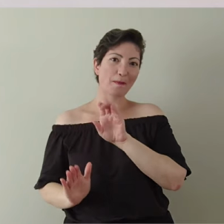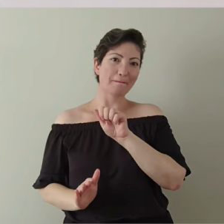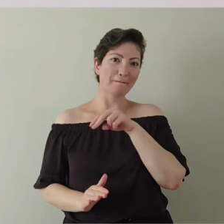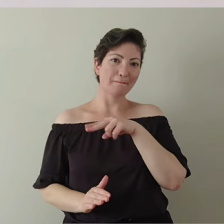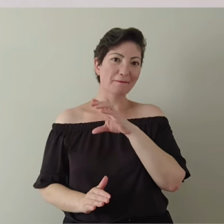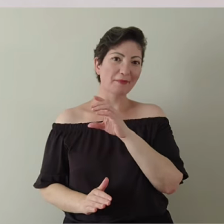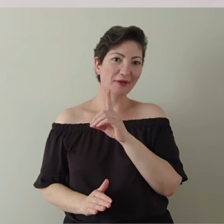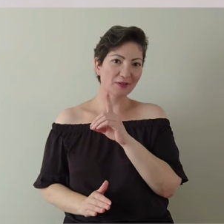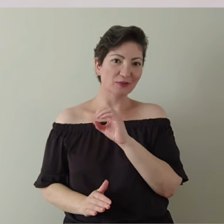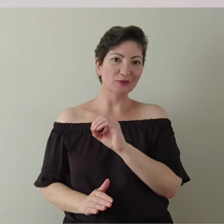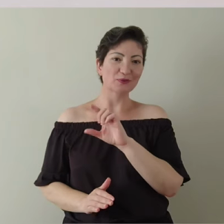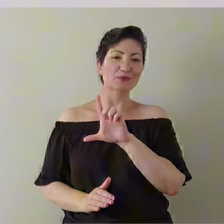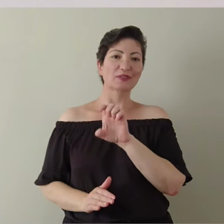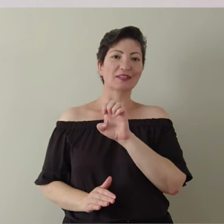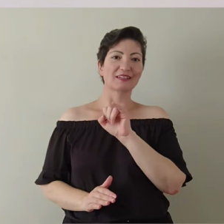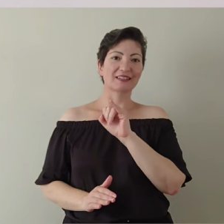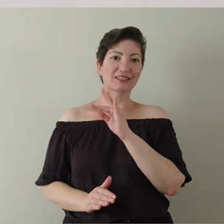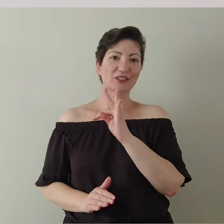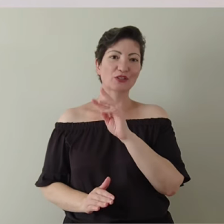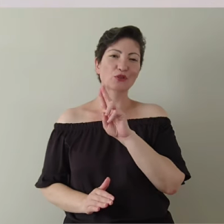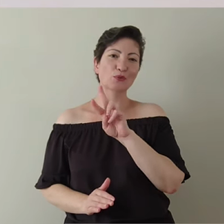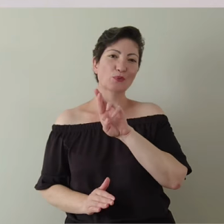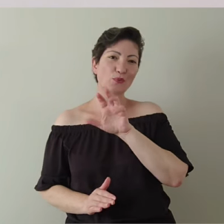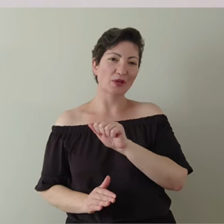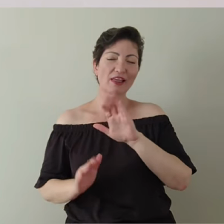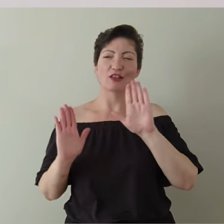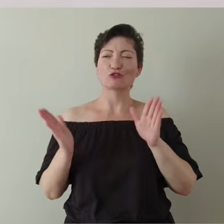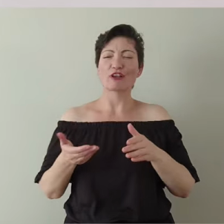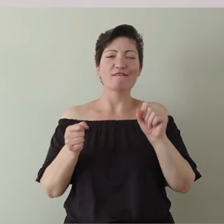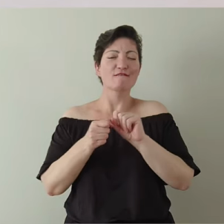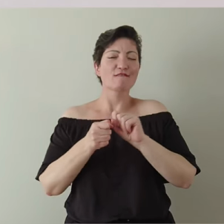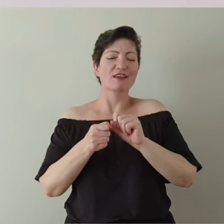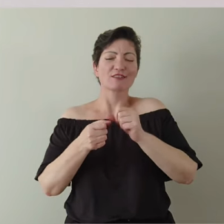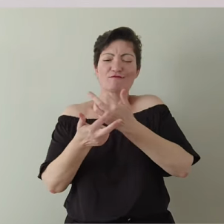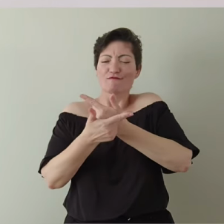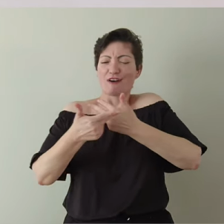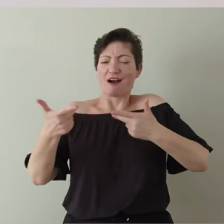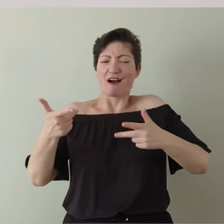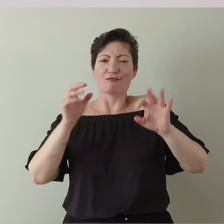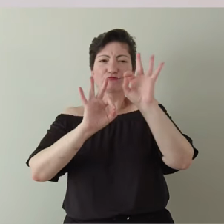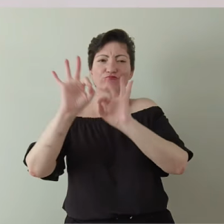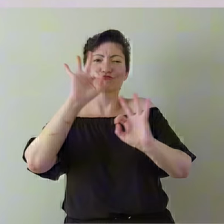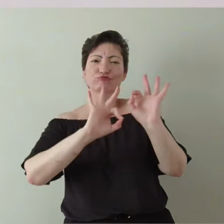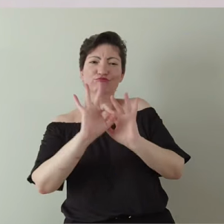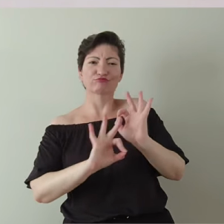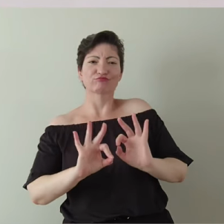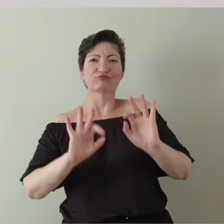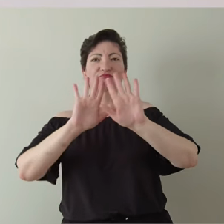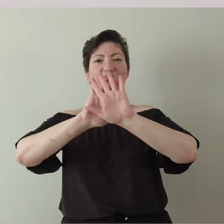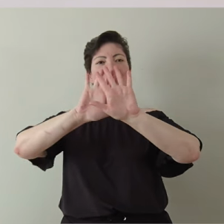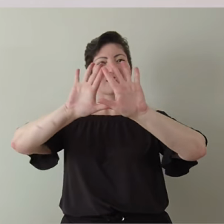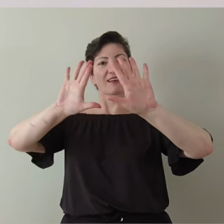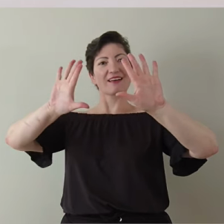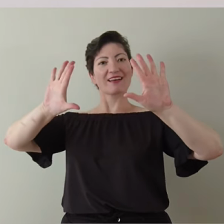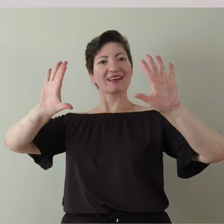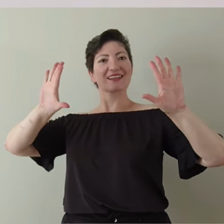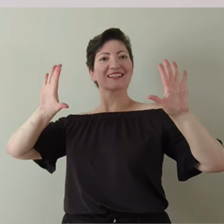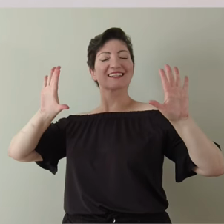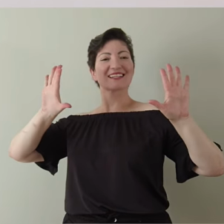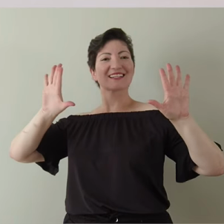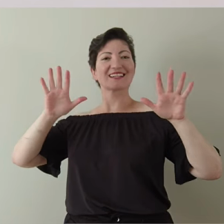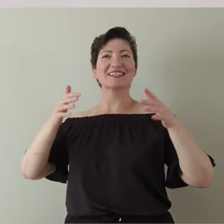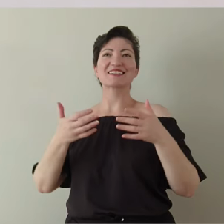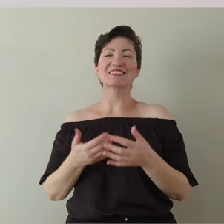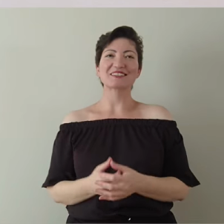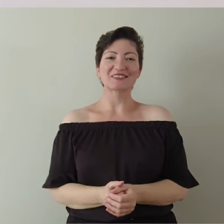aí. Eu já fiz muitos cenários para eles, para o grupo. Então, essas são coisas que a gente se perde. Mas